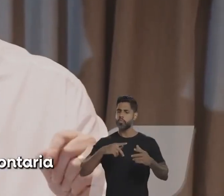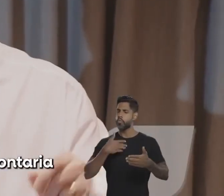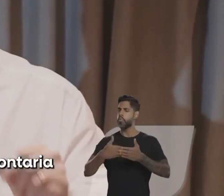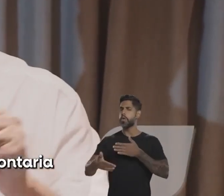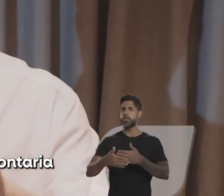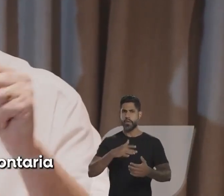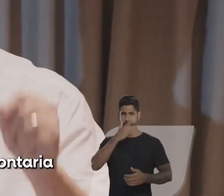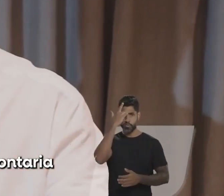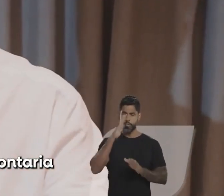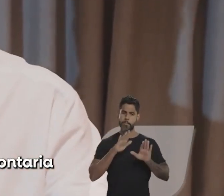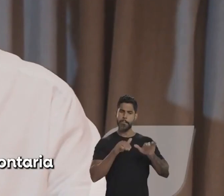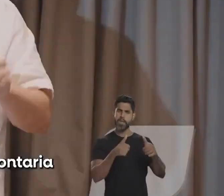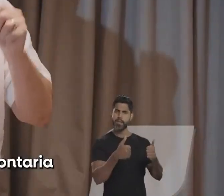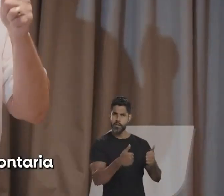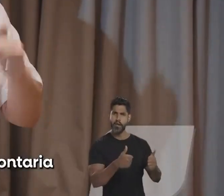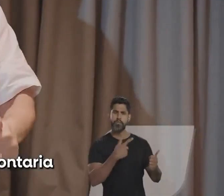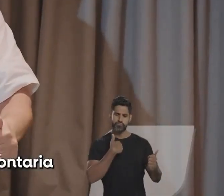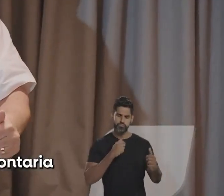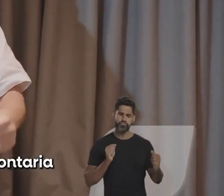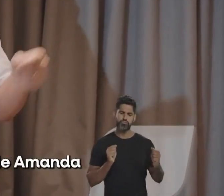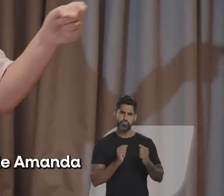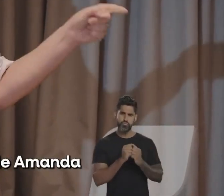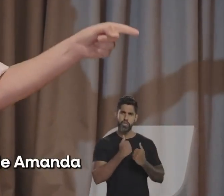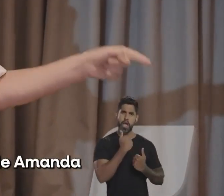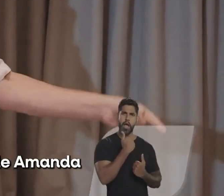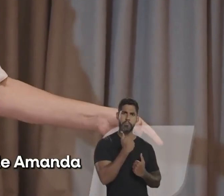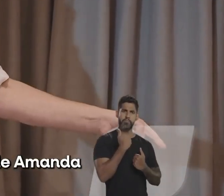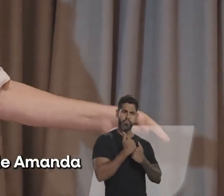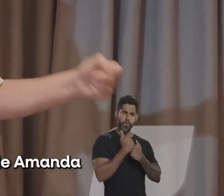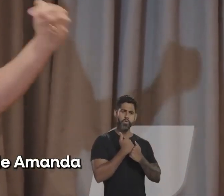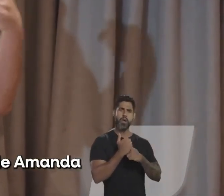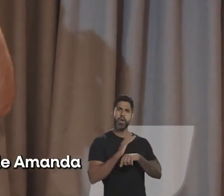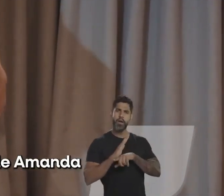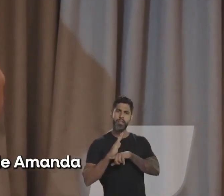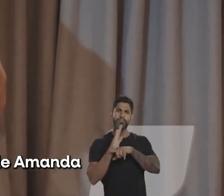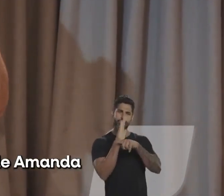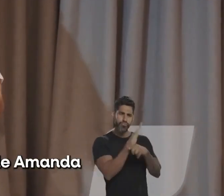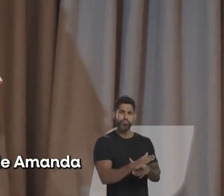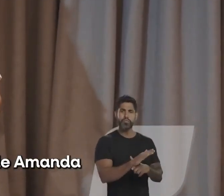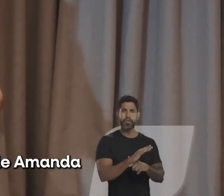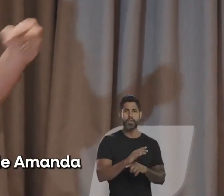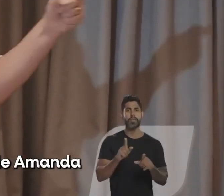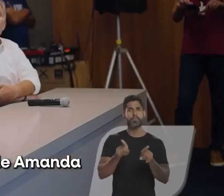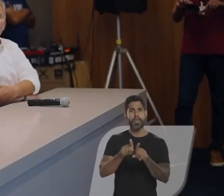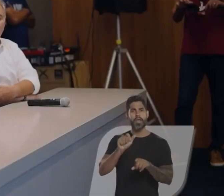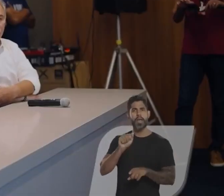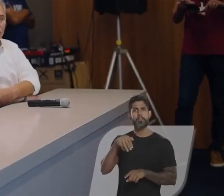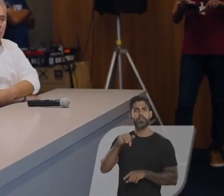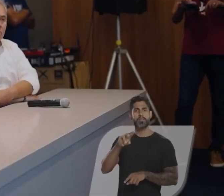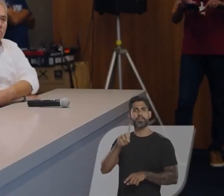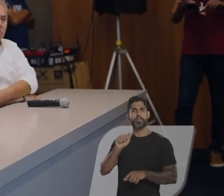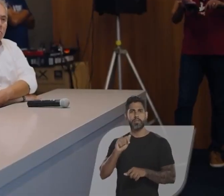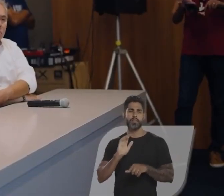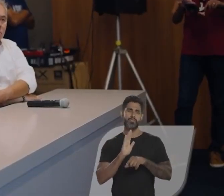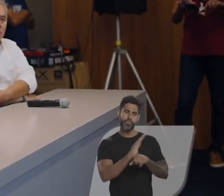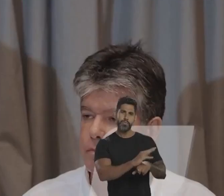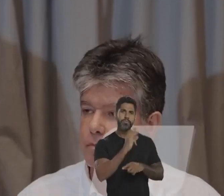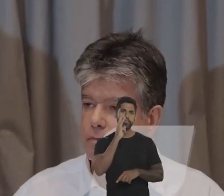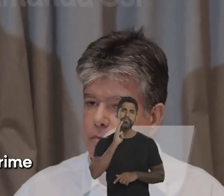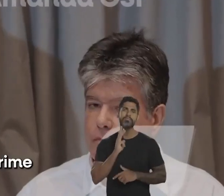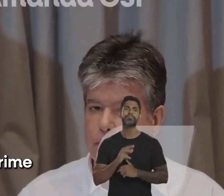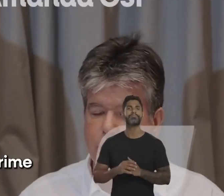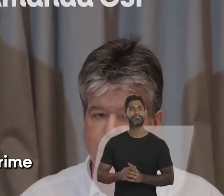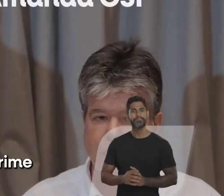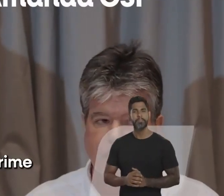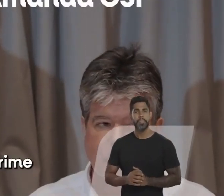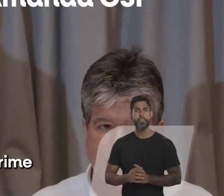Se fosse uma pessoa de bem, contaria como contará o meu apoio de Amanda para Marcelo.